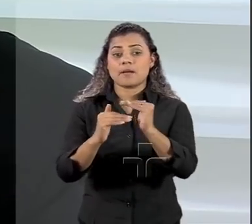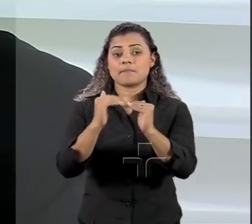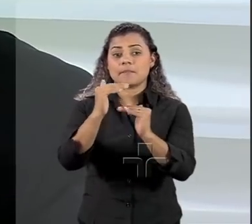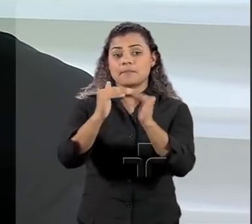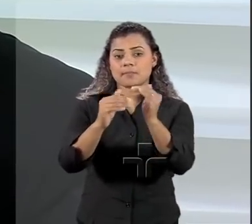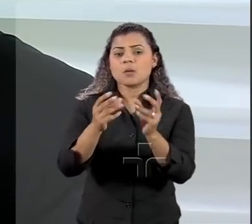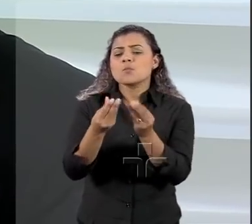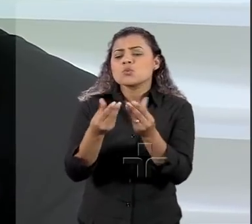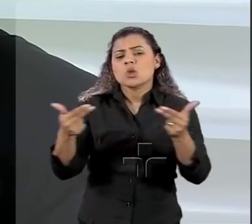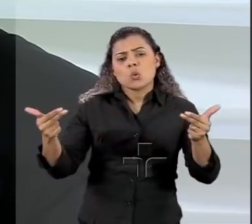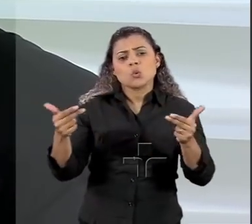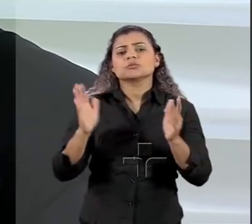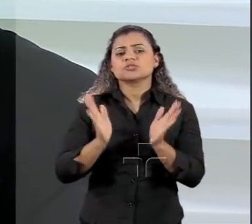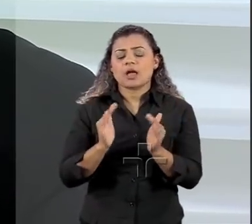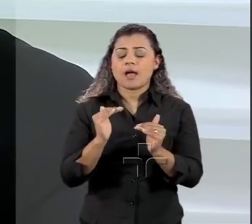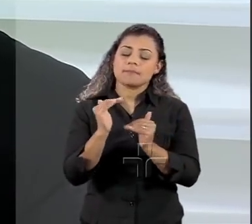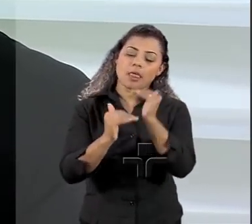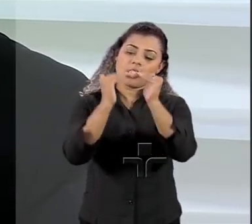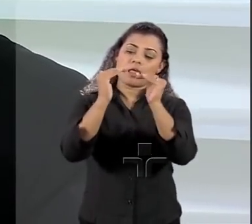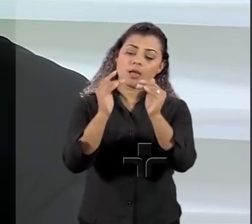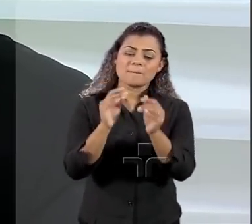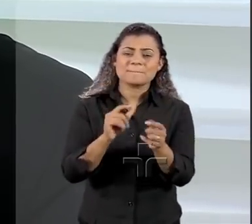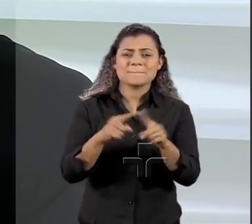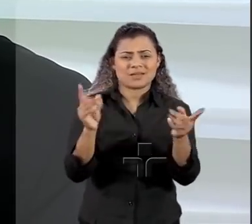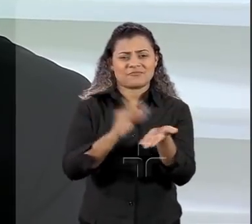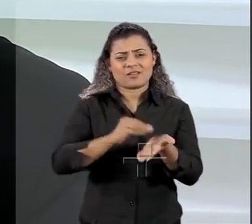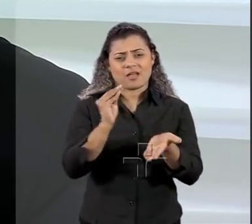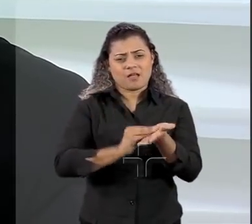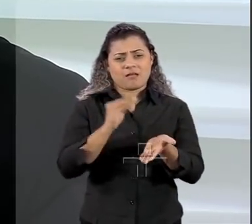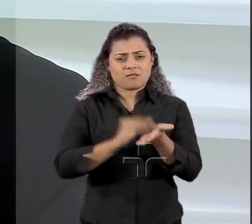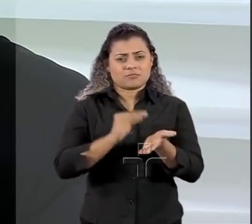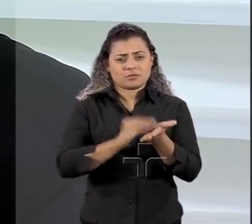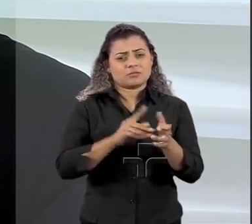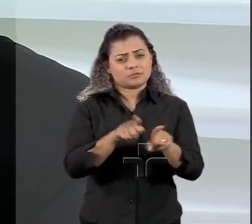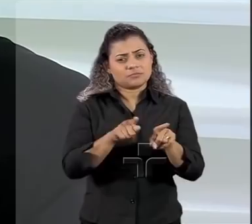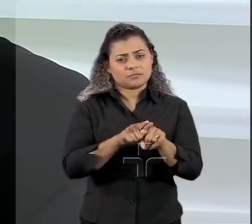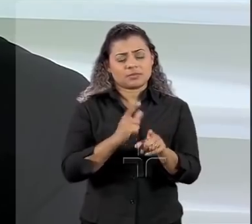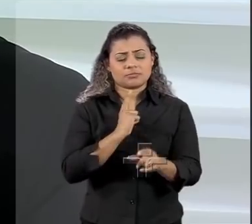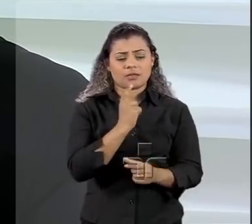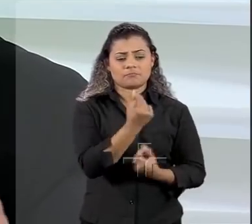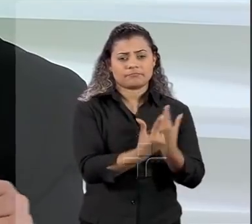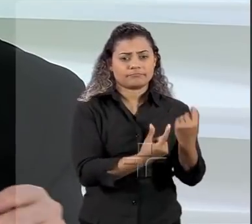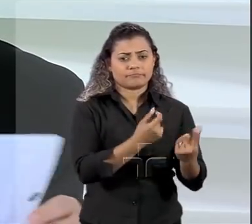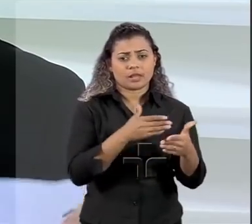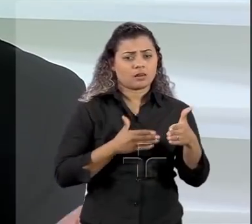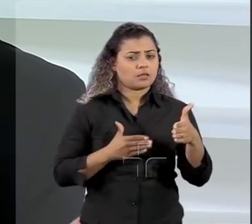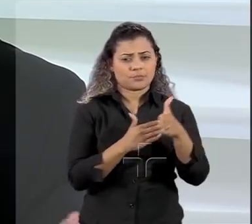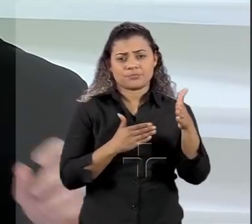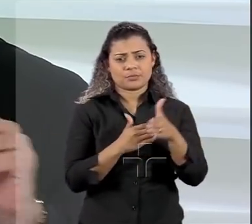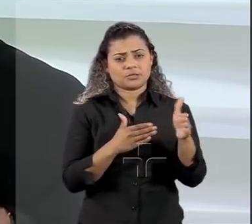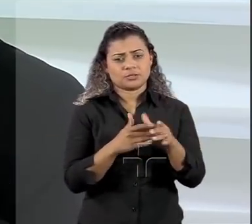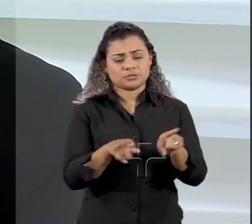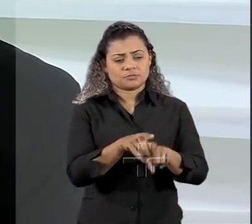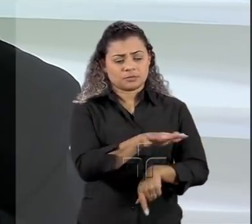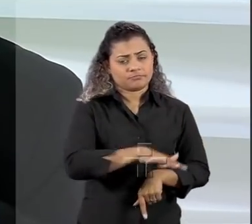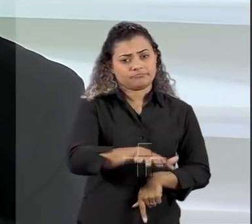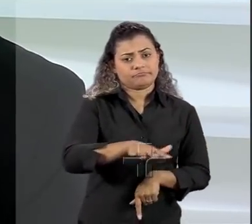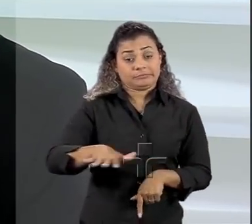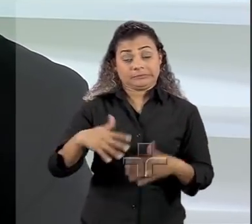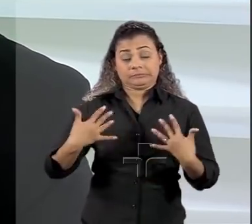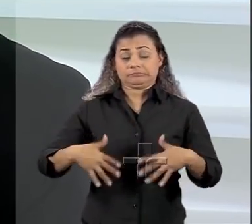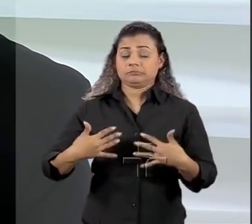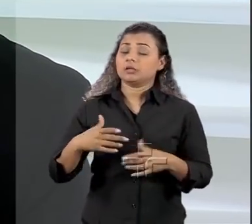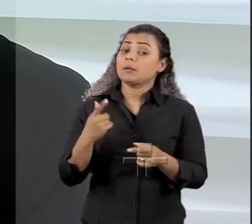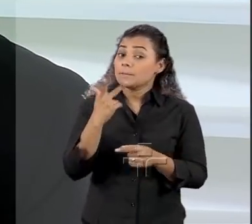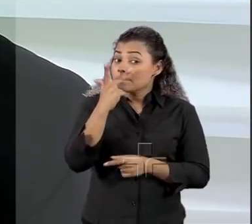que já foi feita e muita coisa que precisa ser feita. Nós temos lacunas ainda, nós temos limites a essa situação e